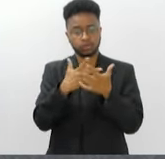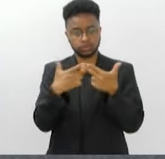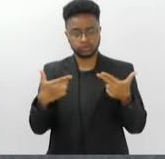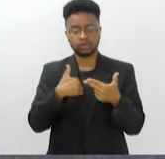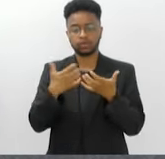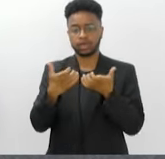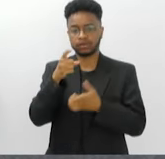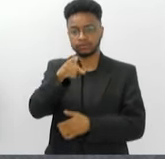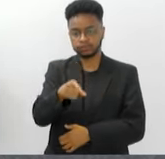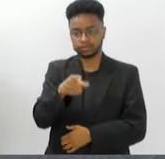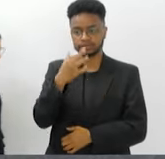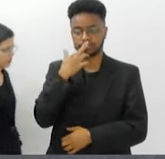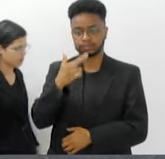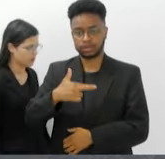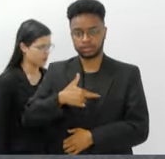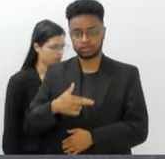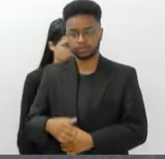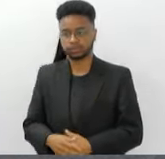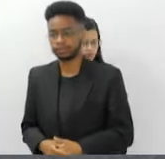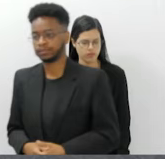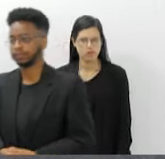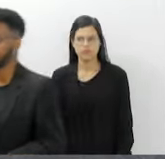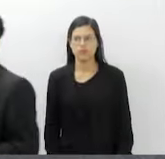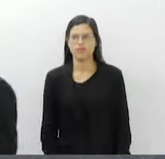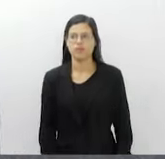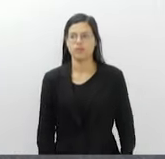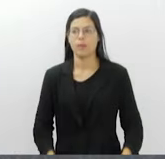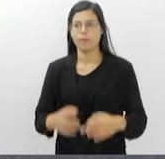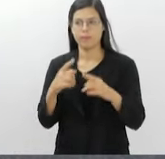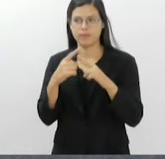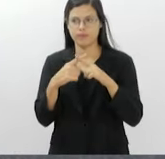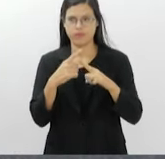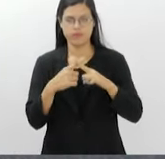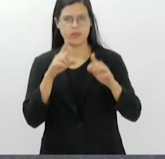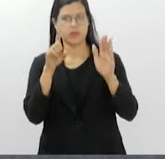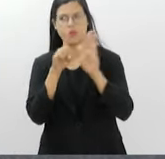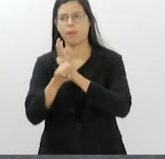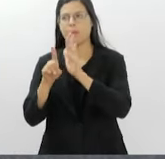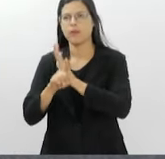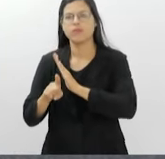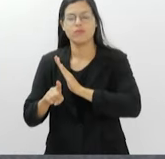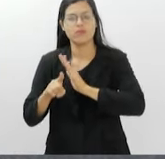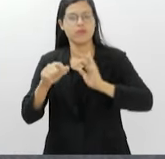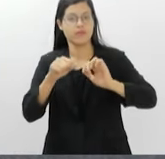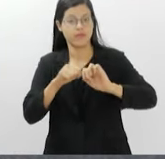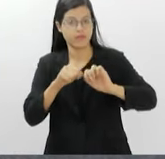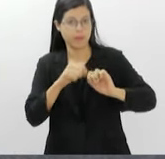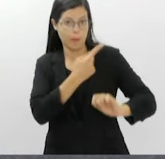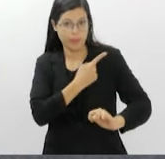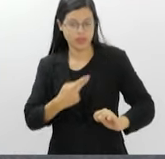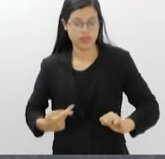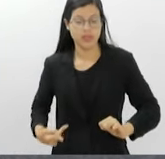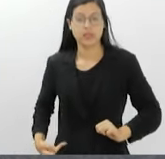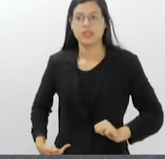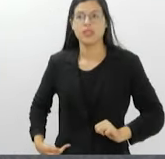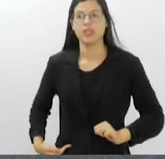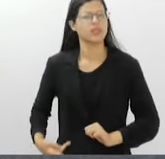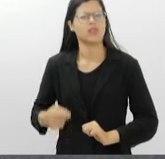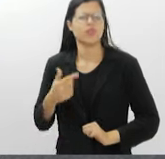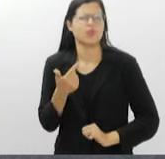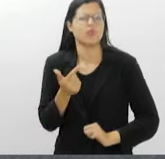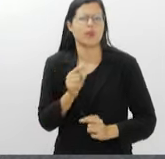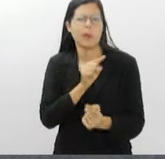Vossa Excelência respondesse, porque essas perguntas que irei fazer, senhor presidente, não têm o condão de